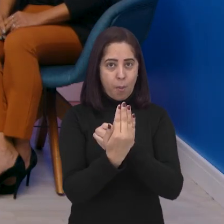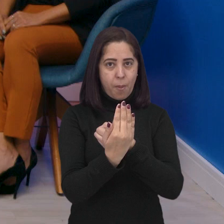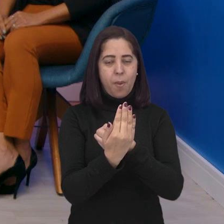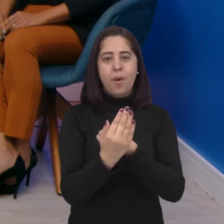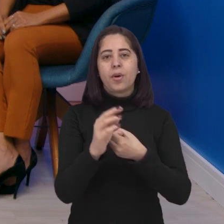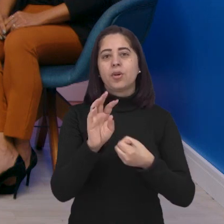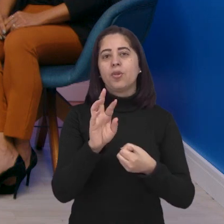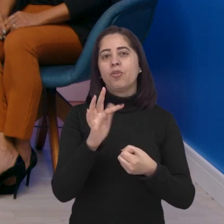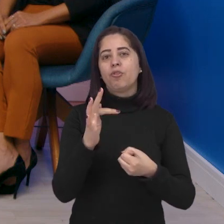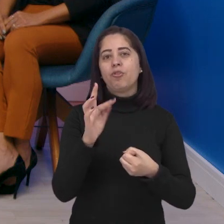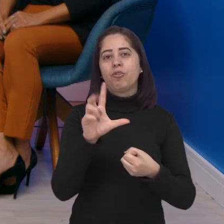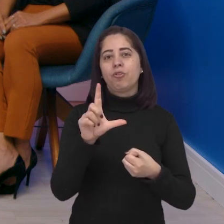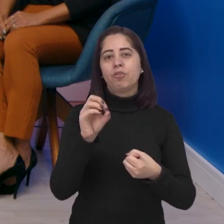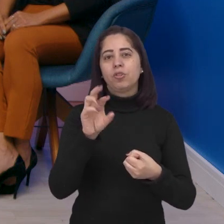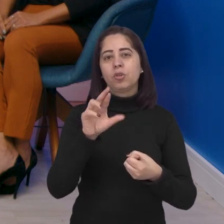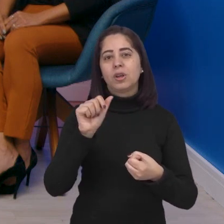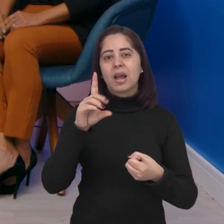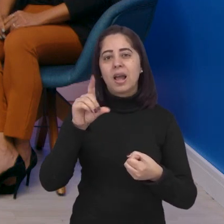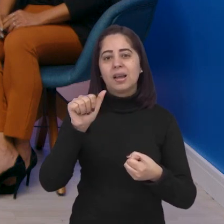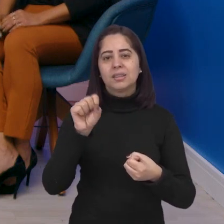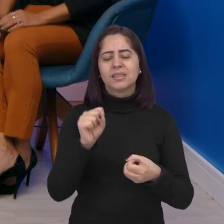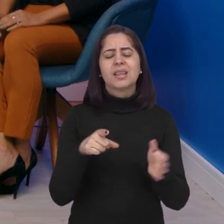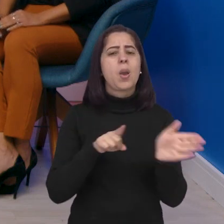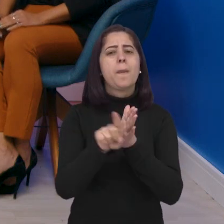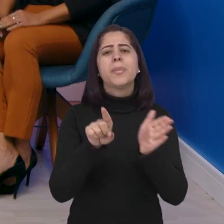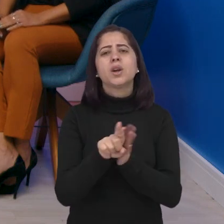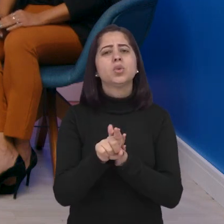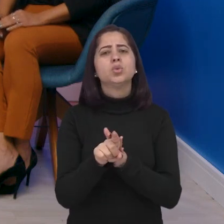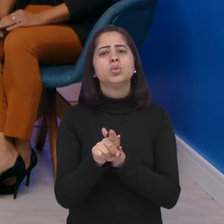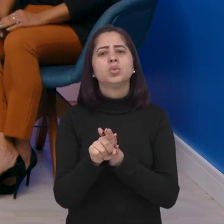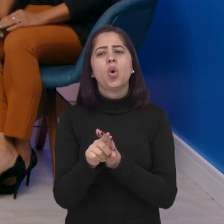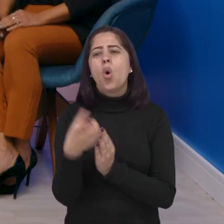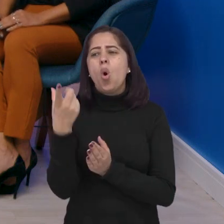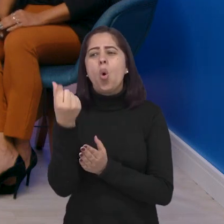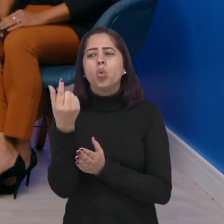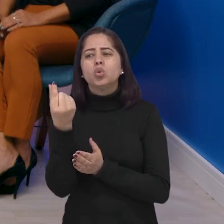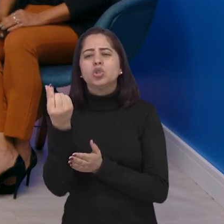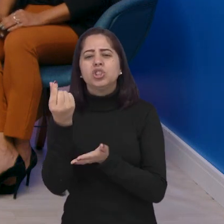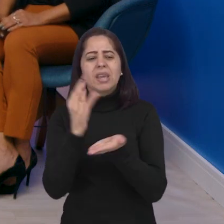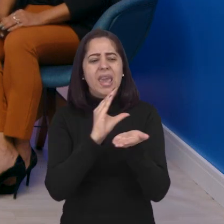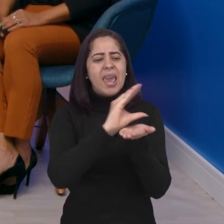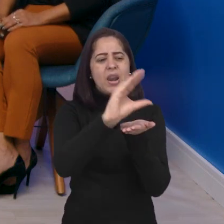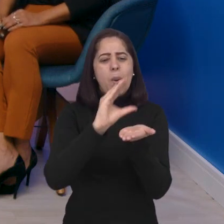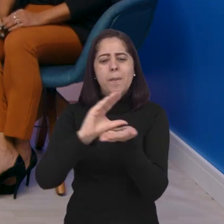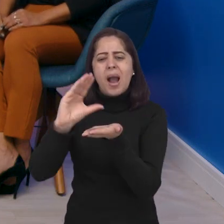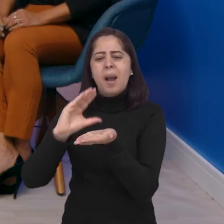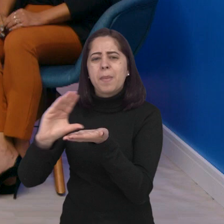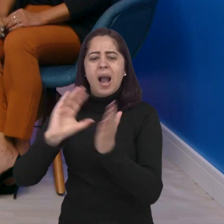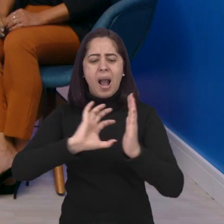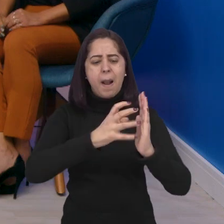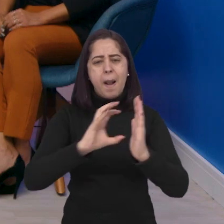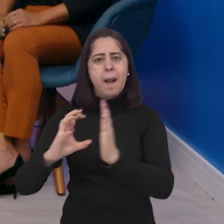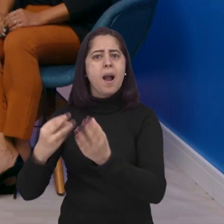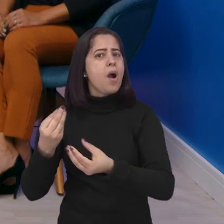Floradas de São José. A minha pergunta é, como funciona a distribuição do fundo partidário entre as